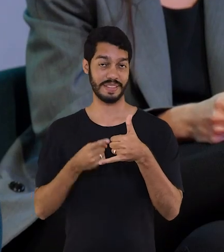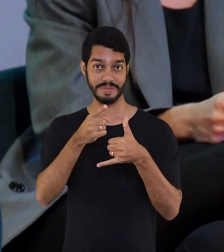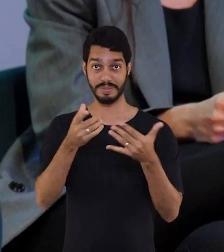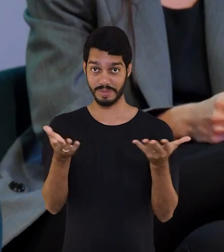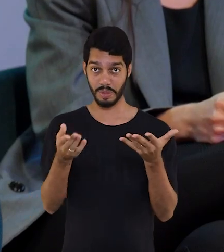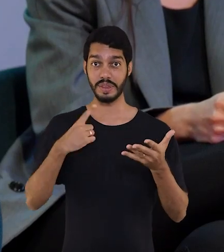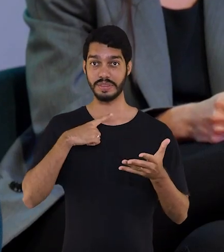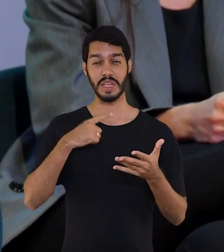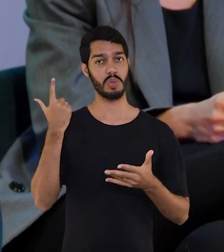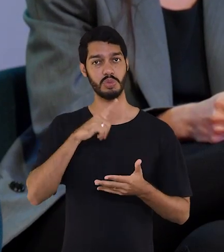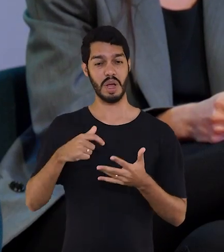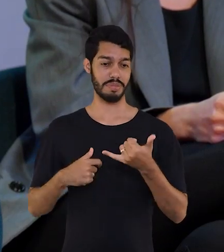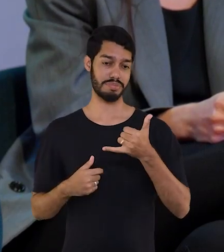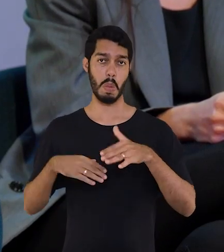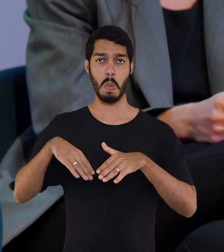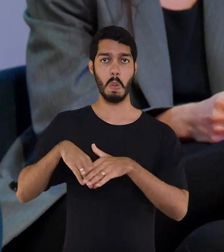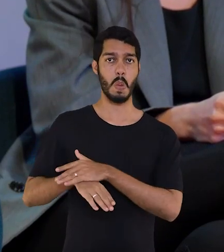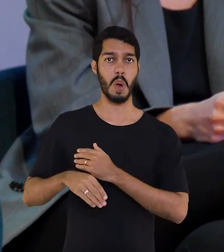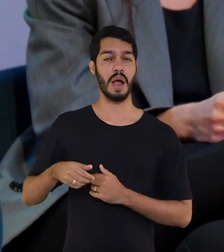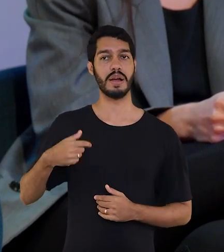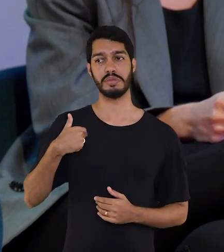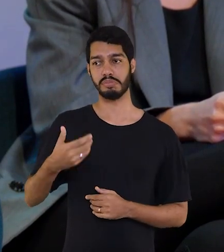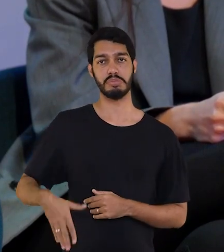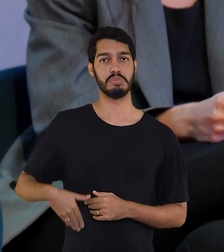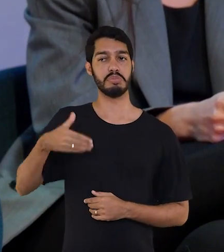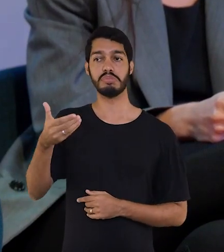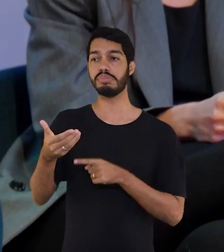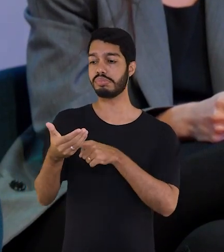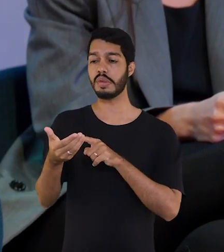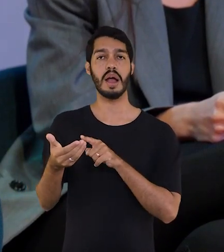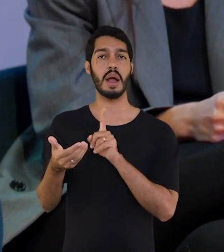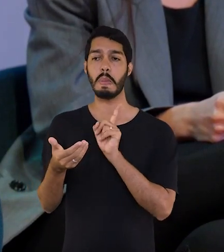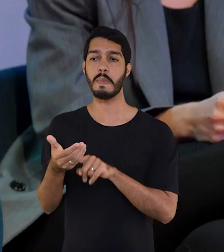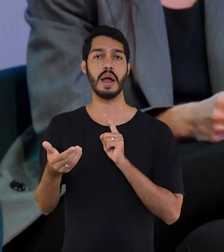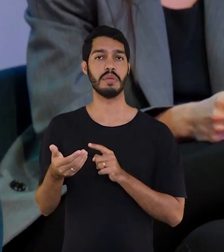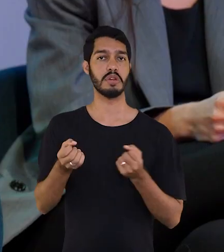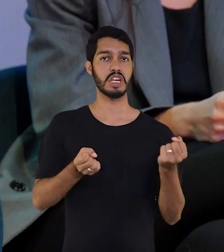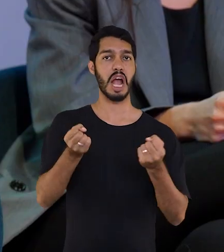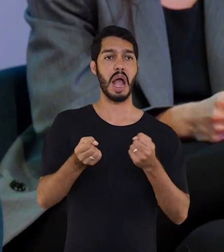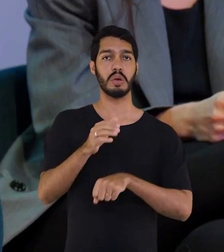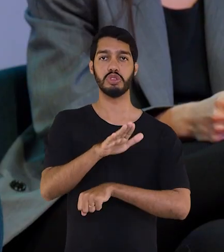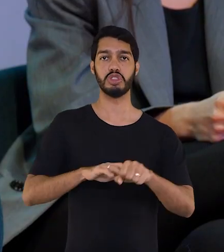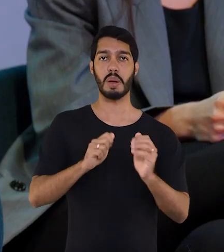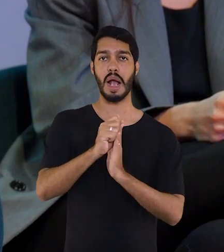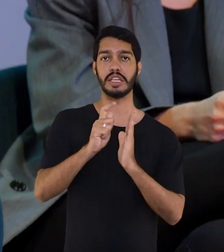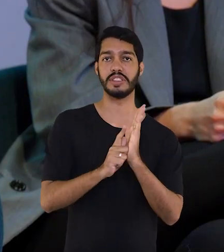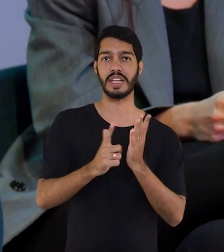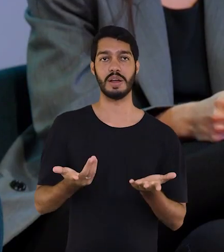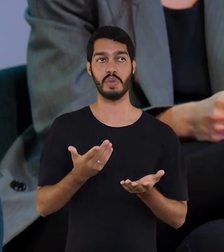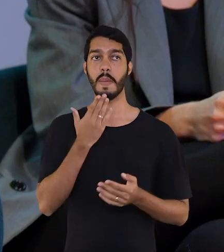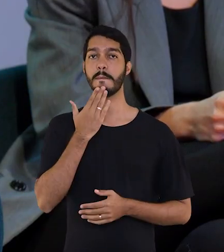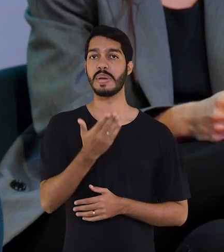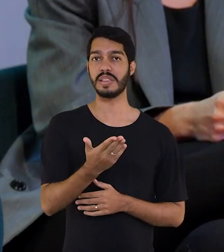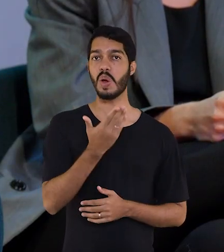né? Todo mundo agora tem um computador no bolso conectado à internet. As pessoas agora podem pedir um carro para buscar ela e levar em outro lugar.